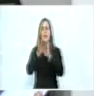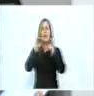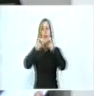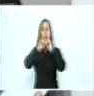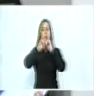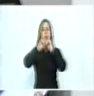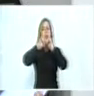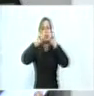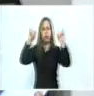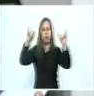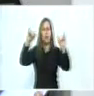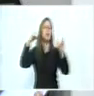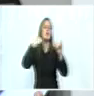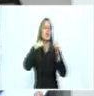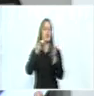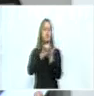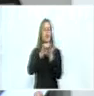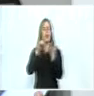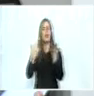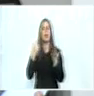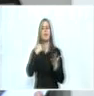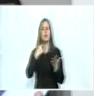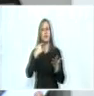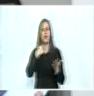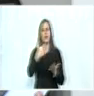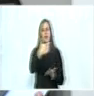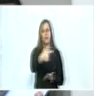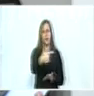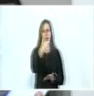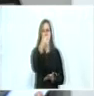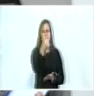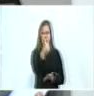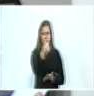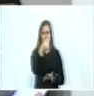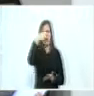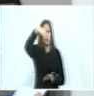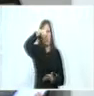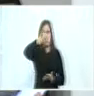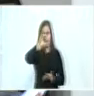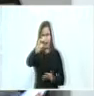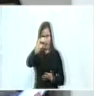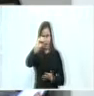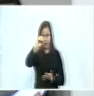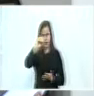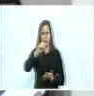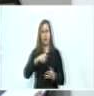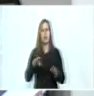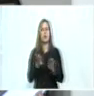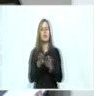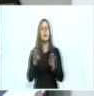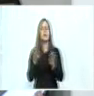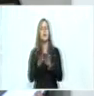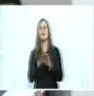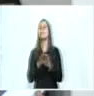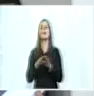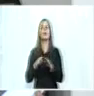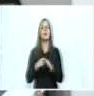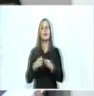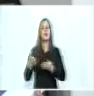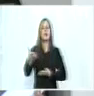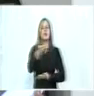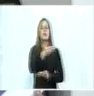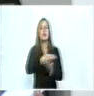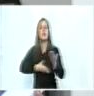Gerais de 26 de maio de 2016 o extrato do termo de